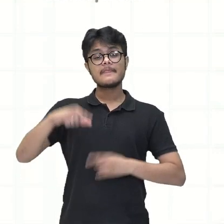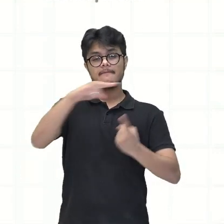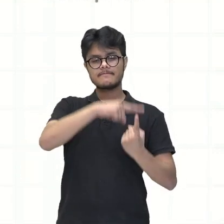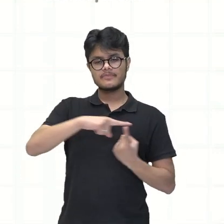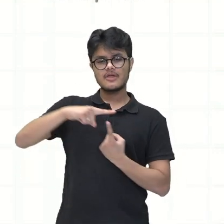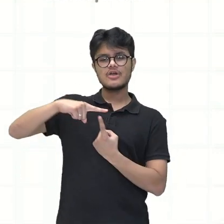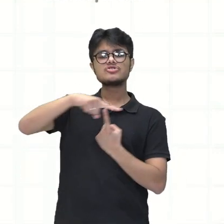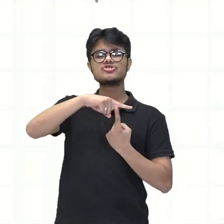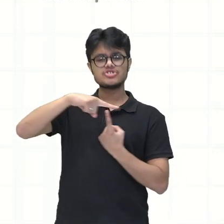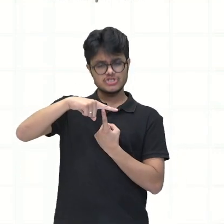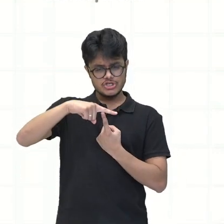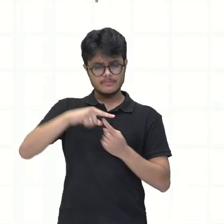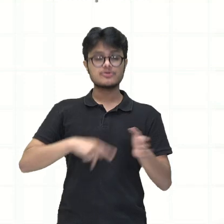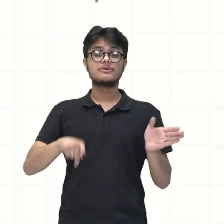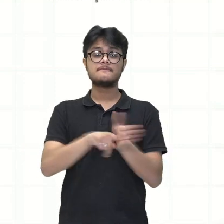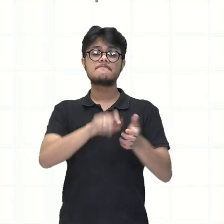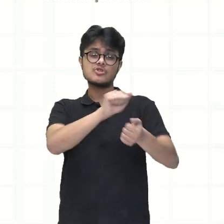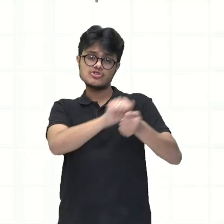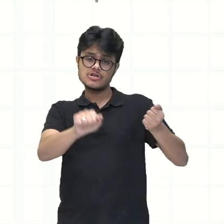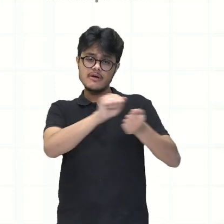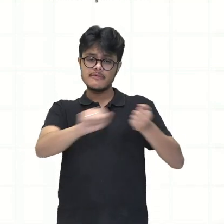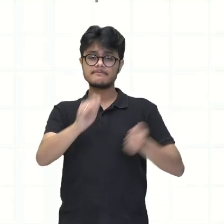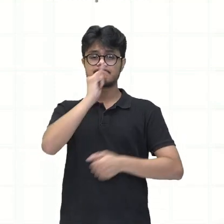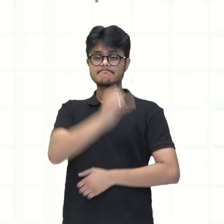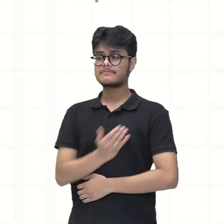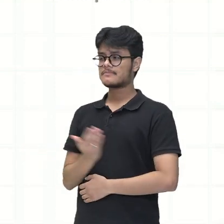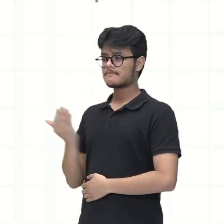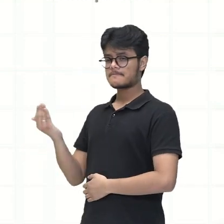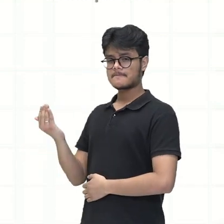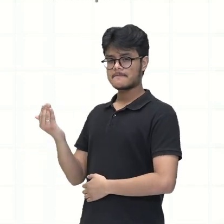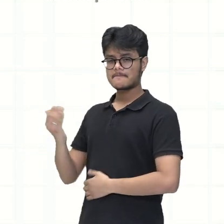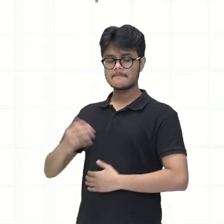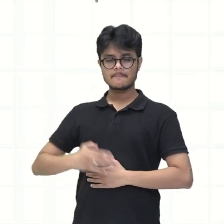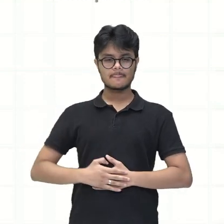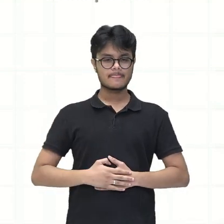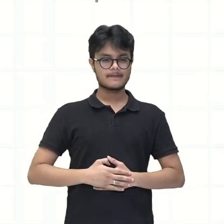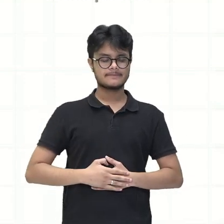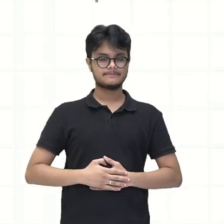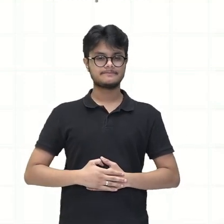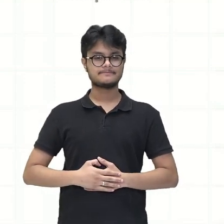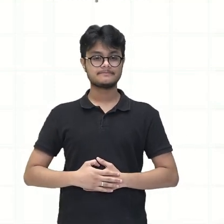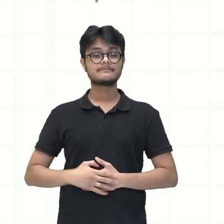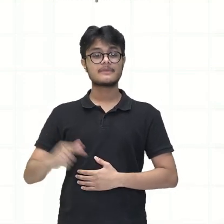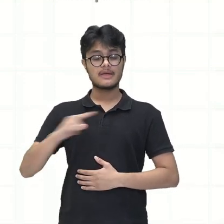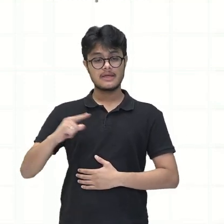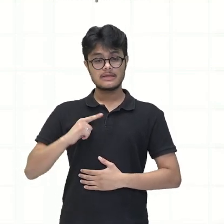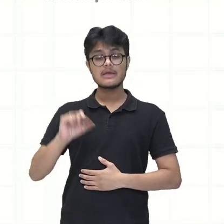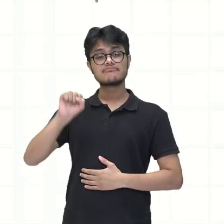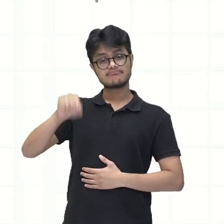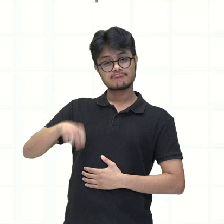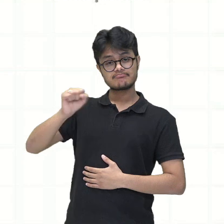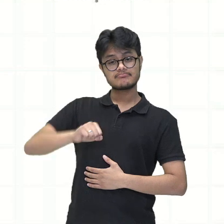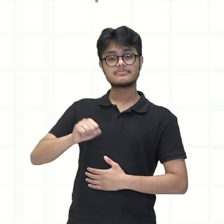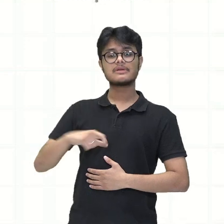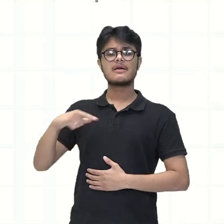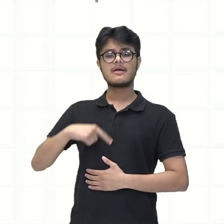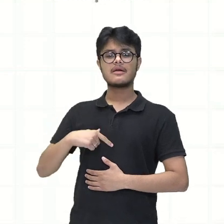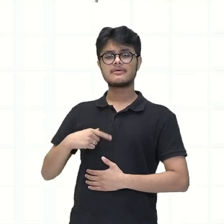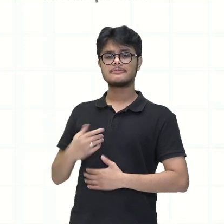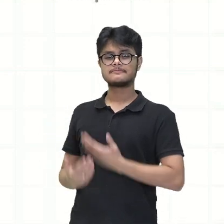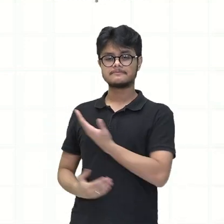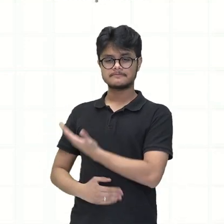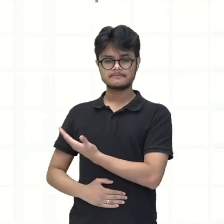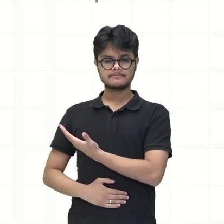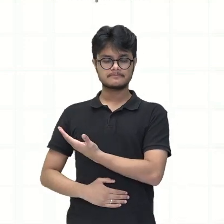Existem diferentes tipos de carvão, né? Então, aqui na nossa cartela, nós temos como o antracito, a